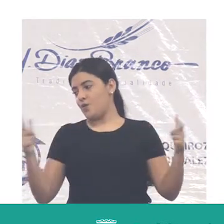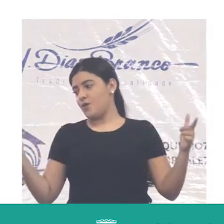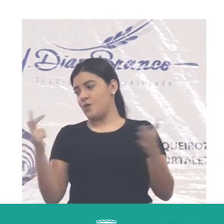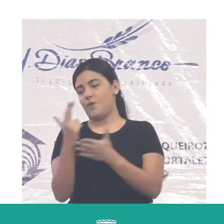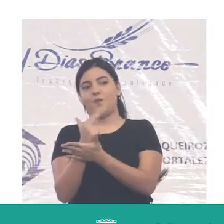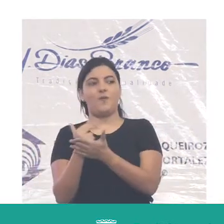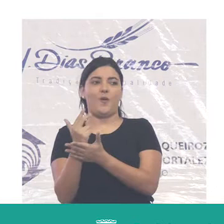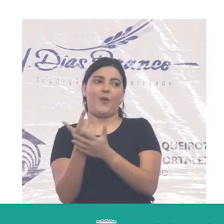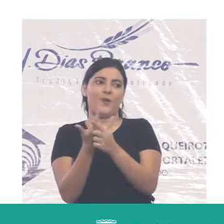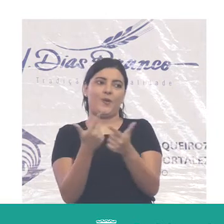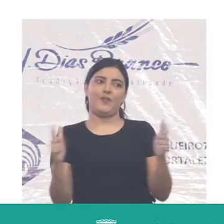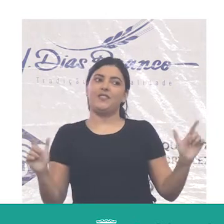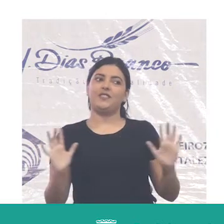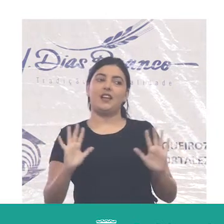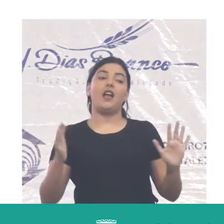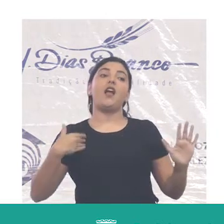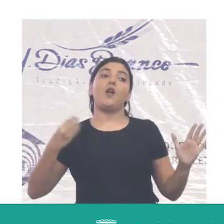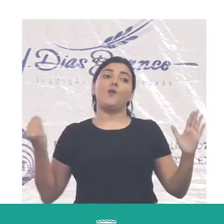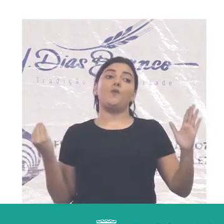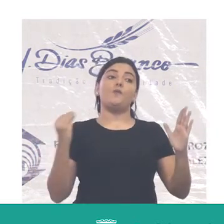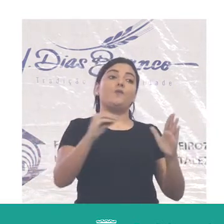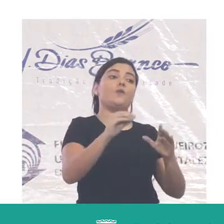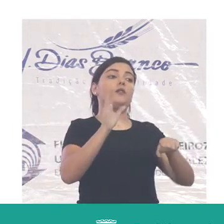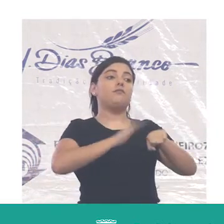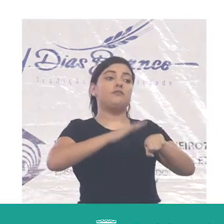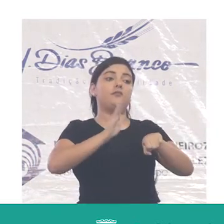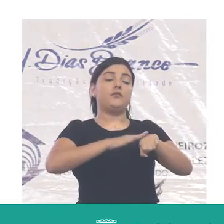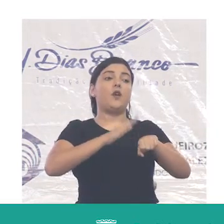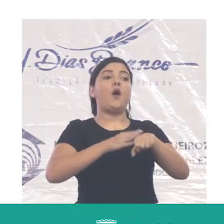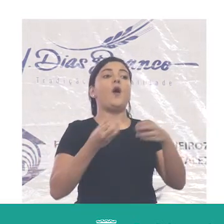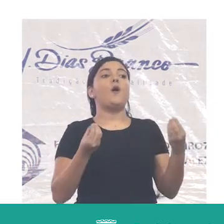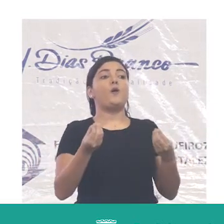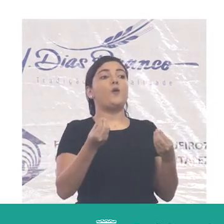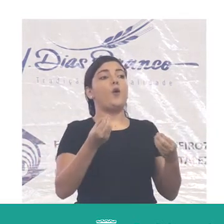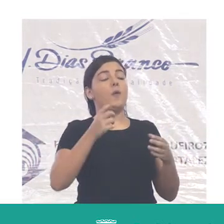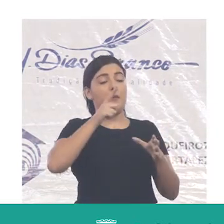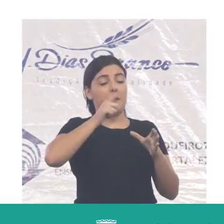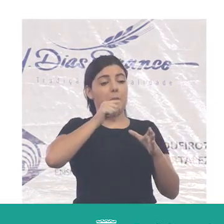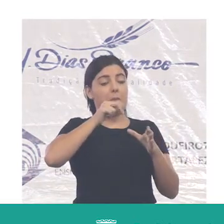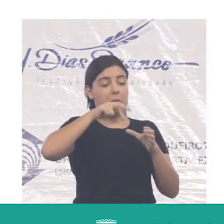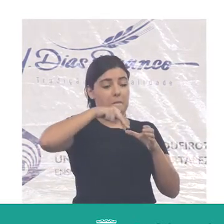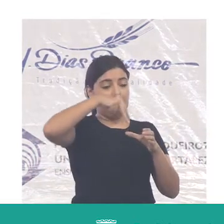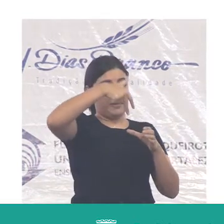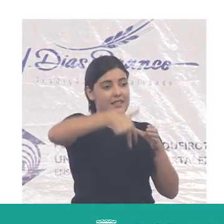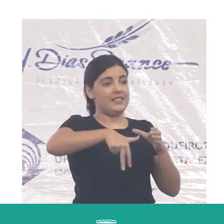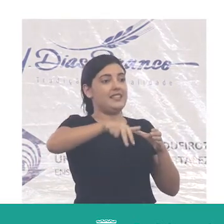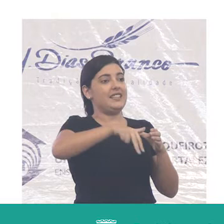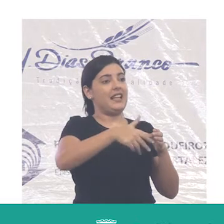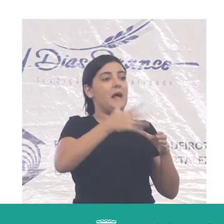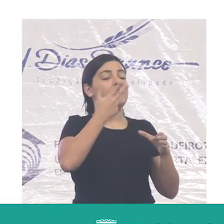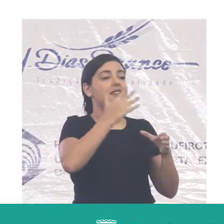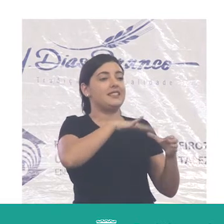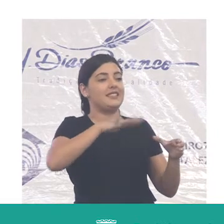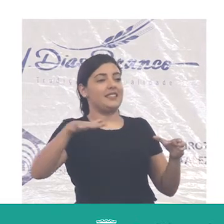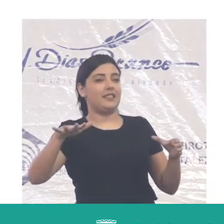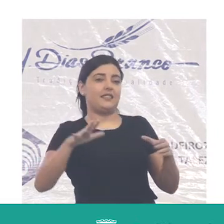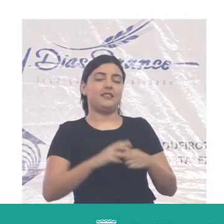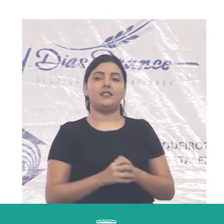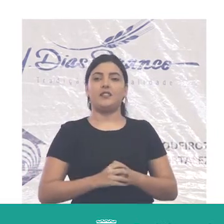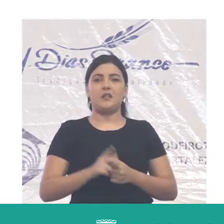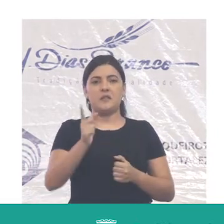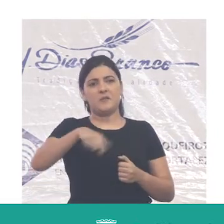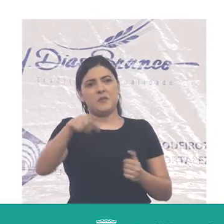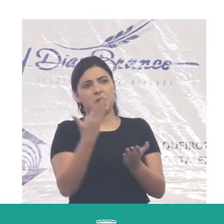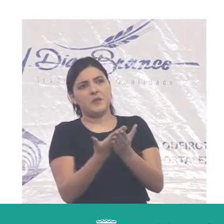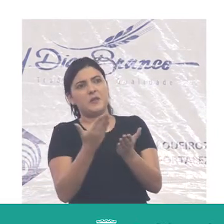não, eu que botei. Só para vocês lembrarem como é que é uma piscina. Para quem não lembra o que é uma piscina, está estudando para o Enem,